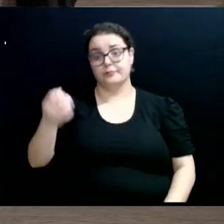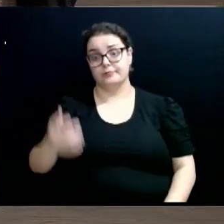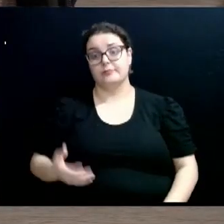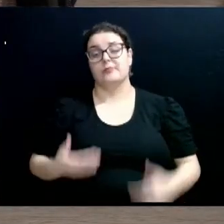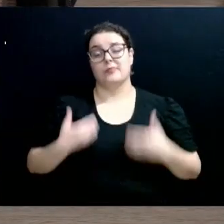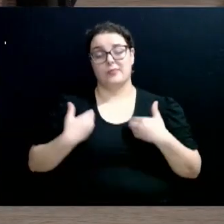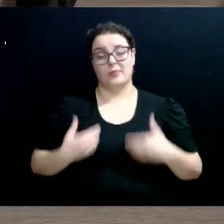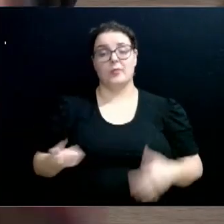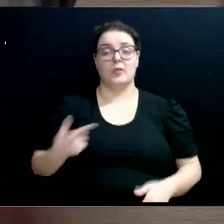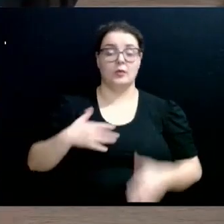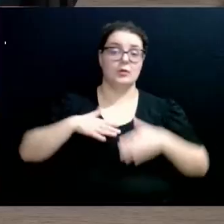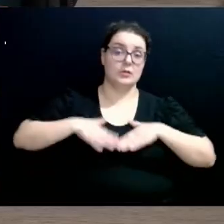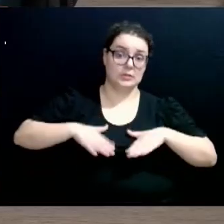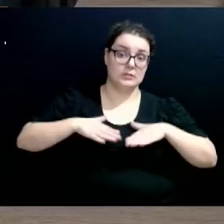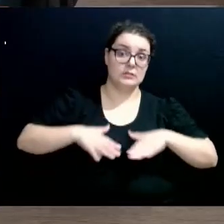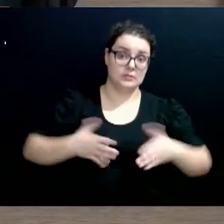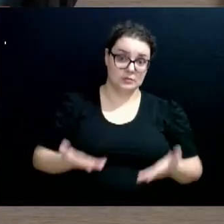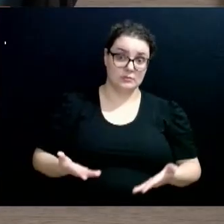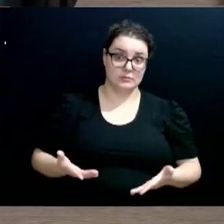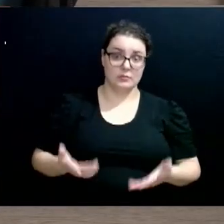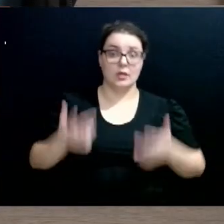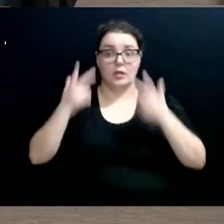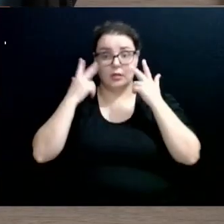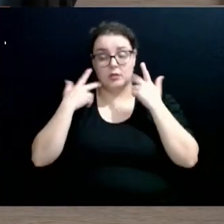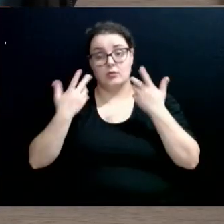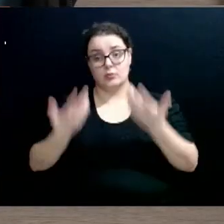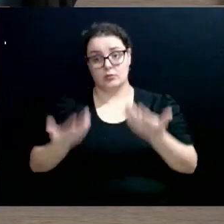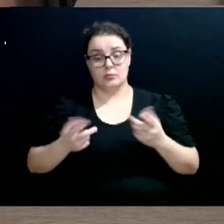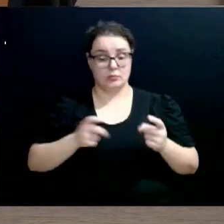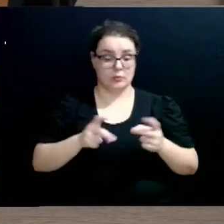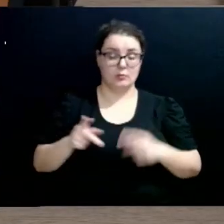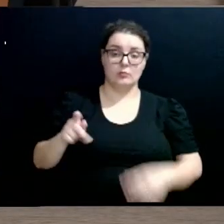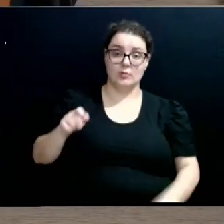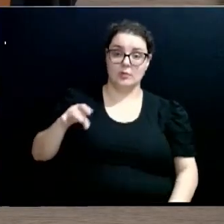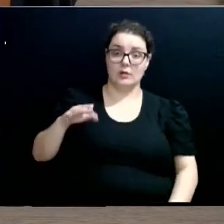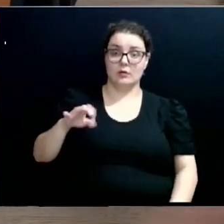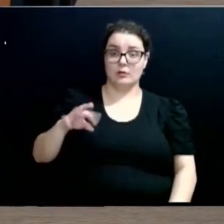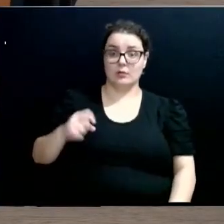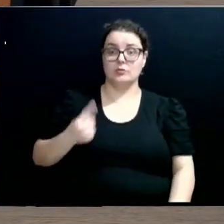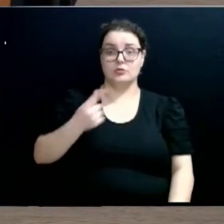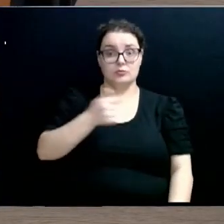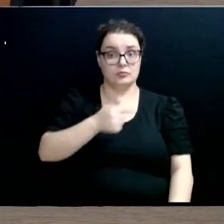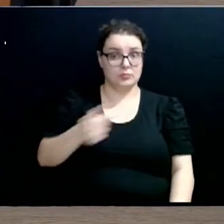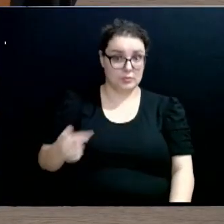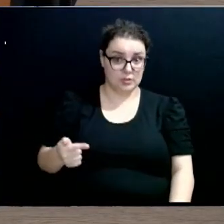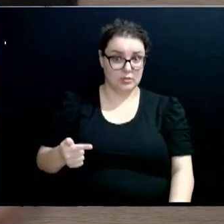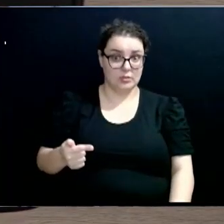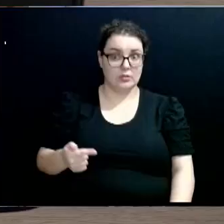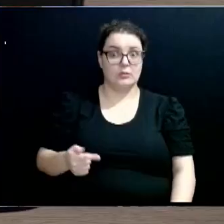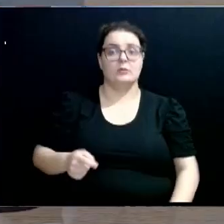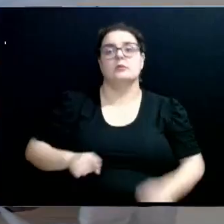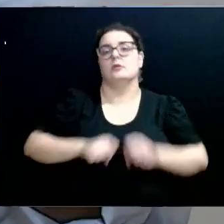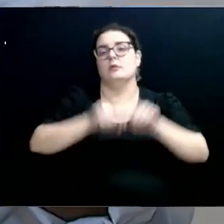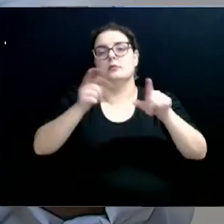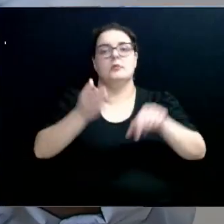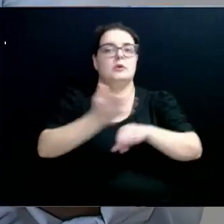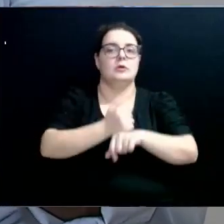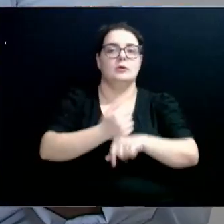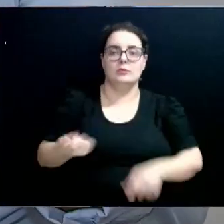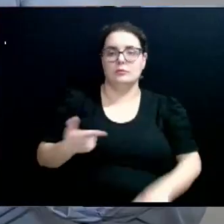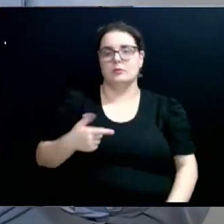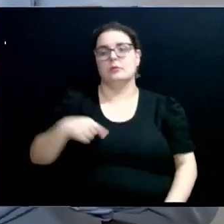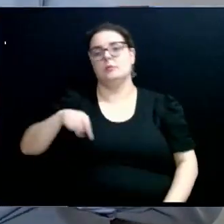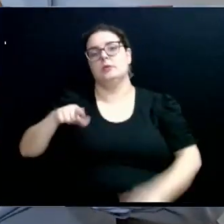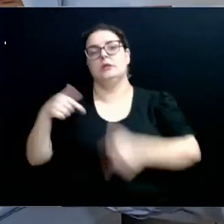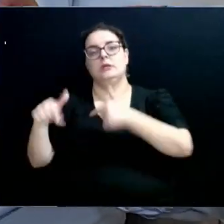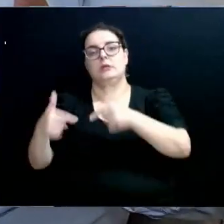E a viagem fica mais cansativa do que descanso. É muito comum vender um pacote de uma semana, onde você tem que acordar todo dia mais